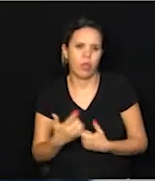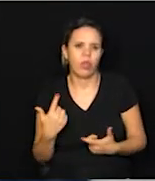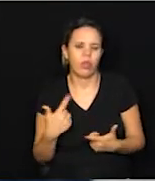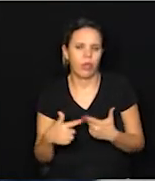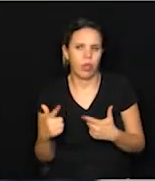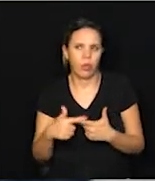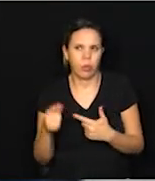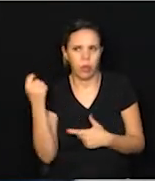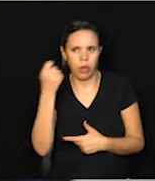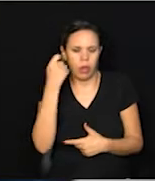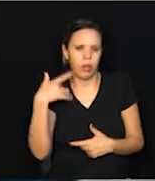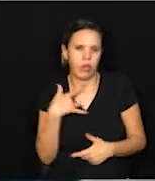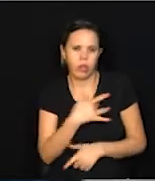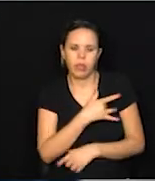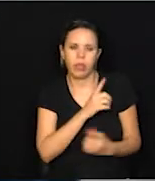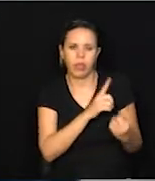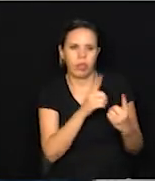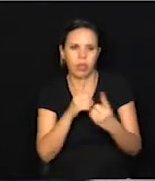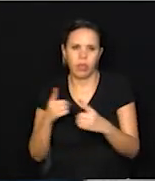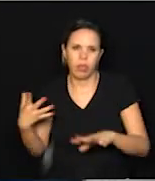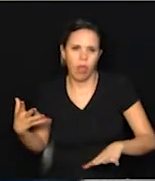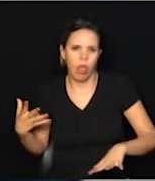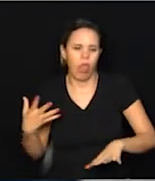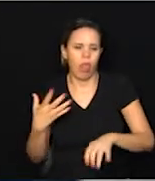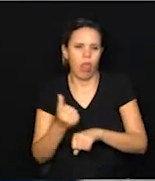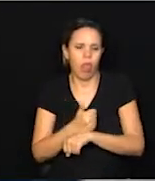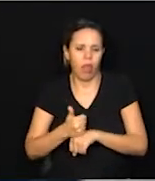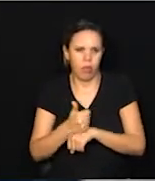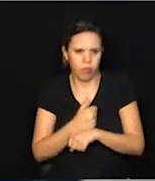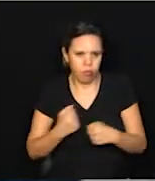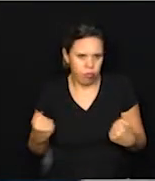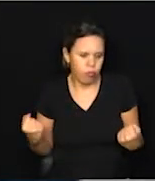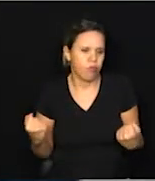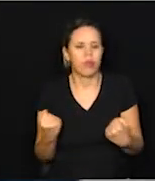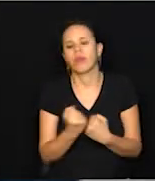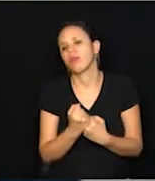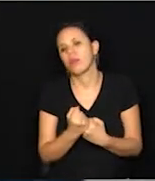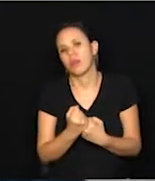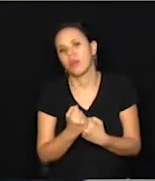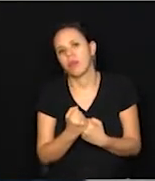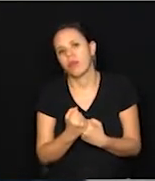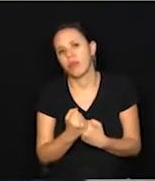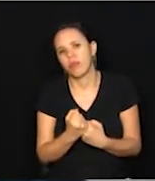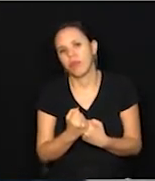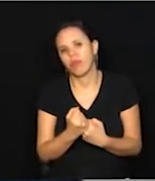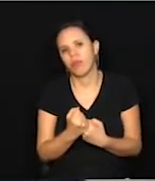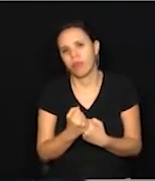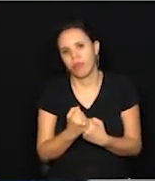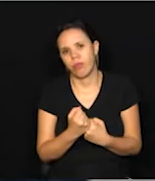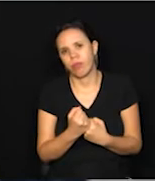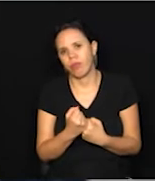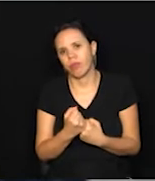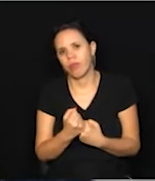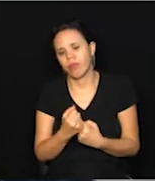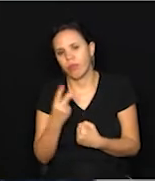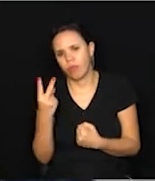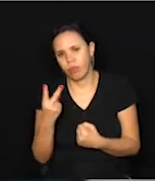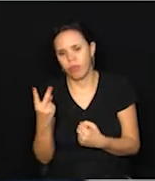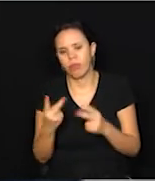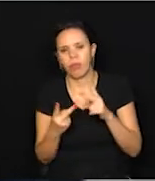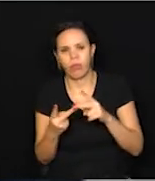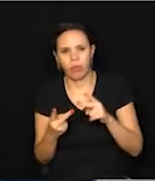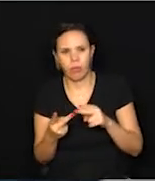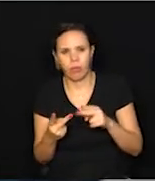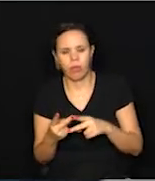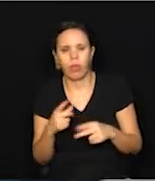multidisciplinares, que precisa de um atendimento, de um apoio grande para essas pessoas. A segunda, nós